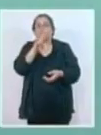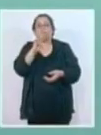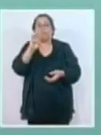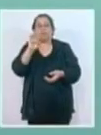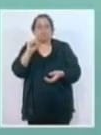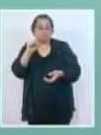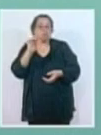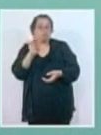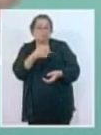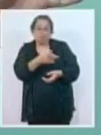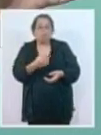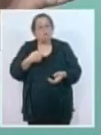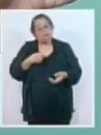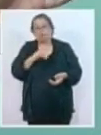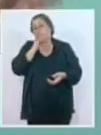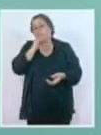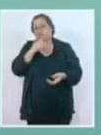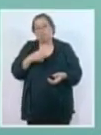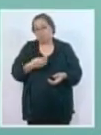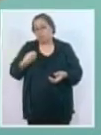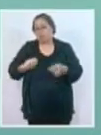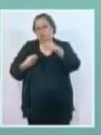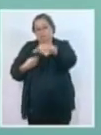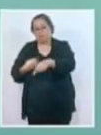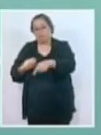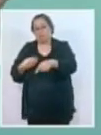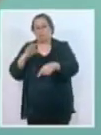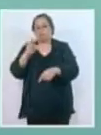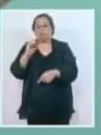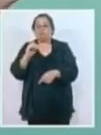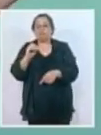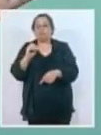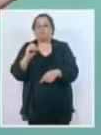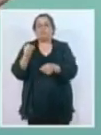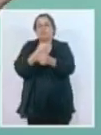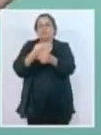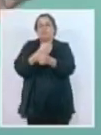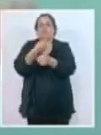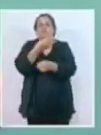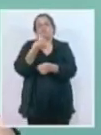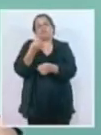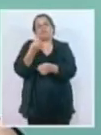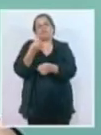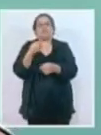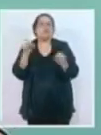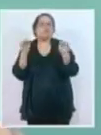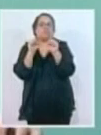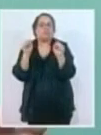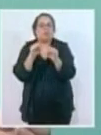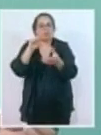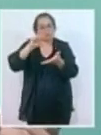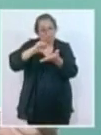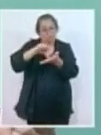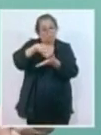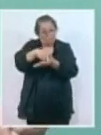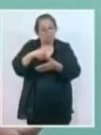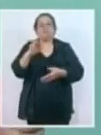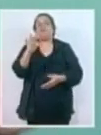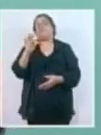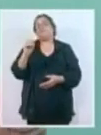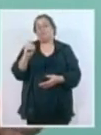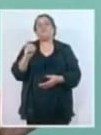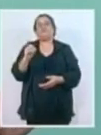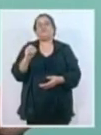porque eu, particularmente, já estou no Tocantins há 36 anos. Amo a minha comunidade. Beijo, Tocantins. Amo vocês. Então,